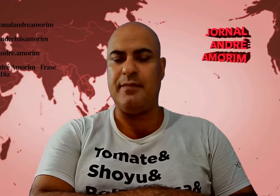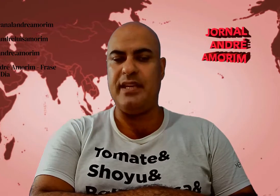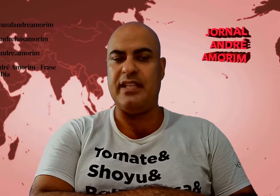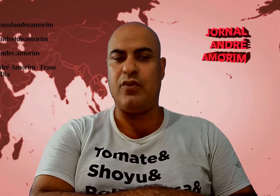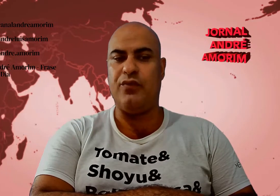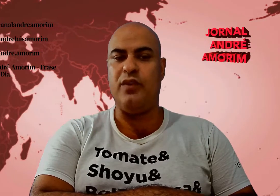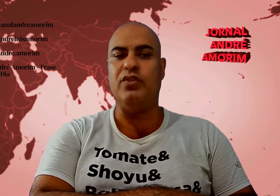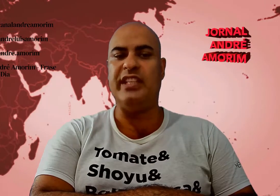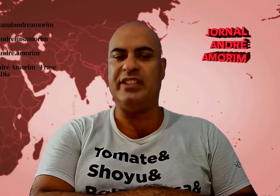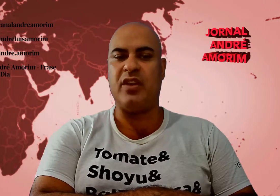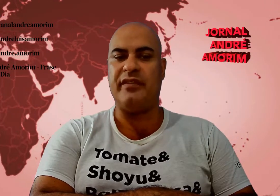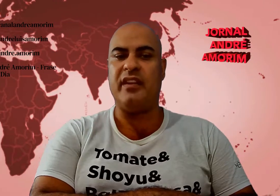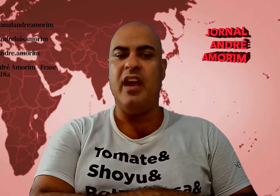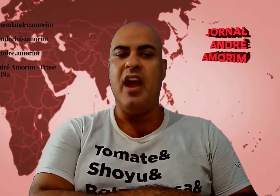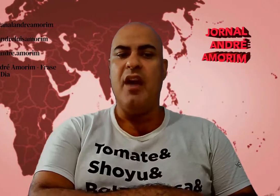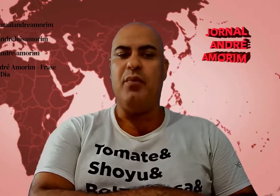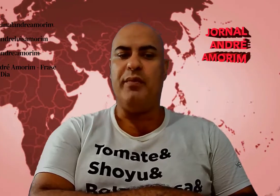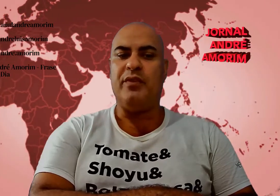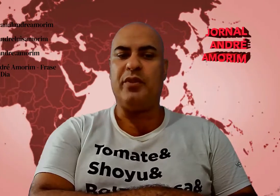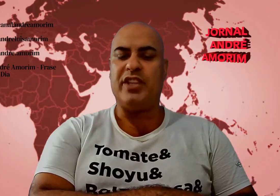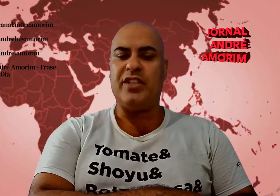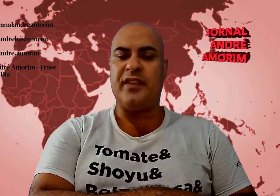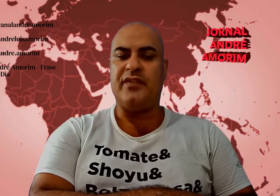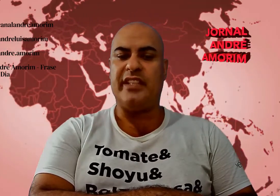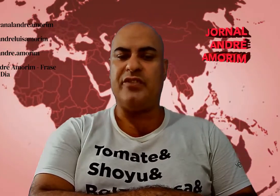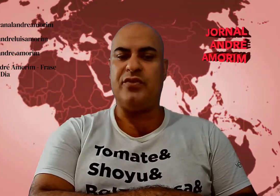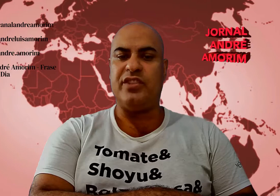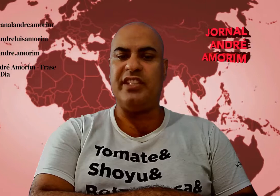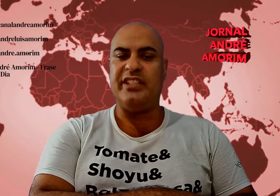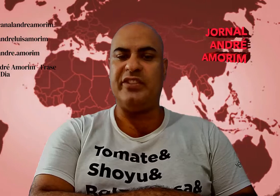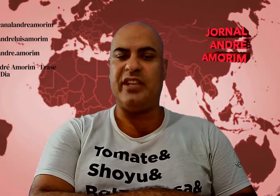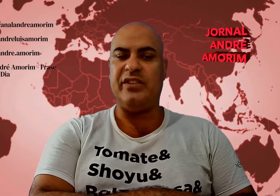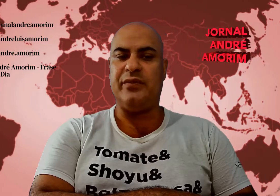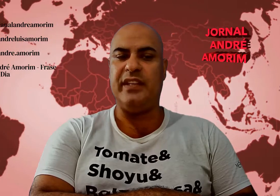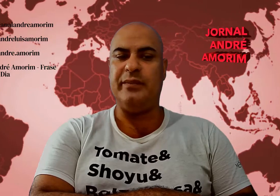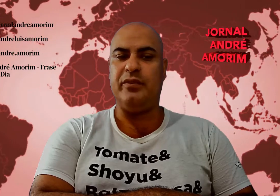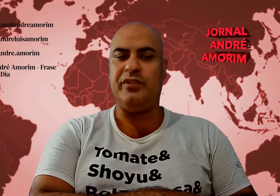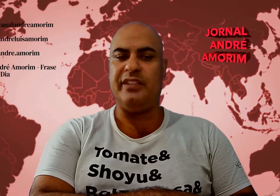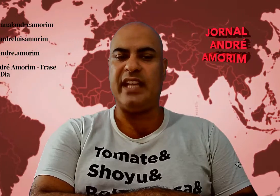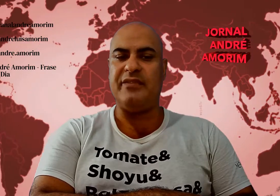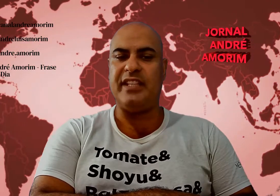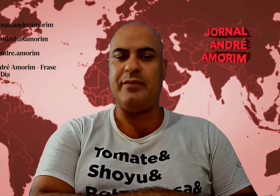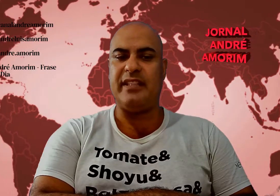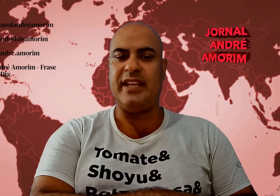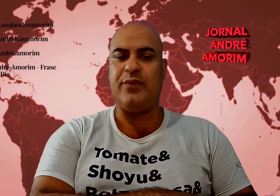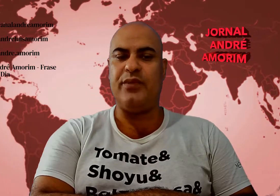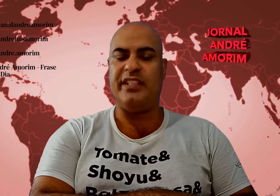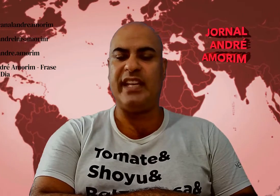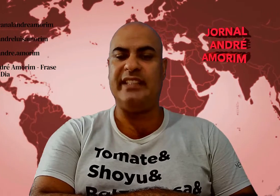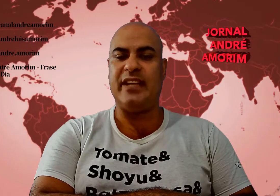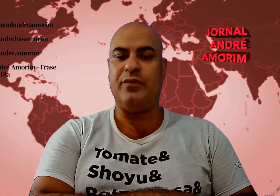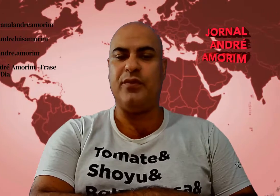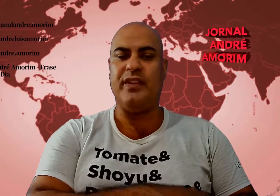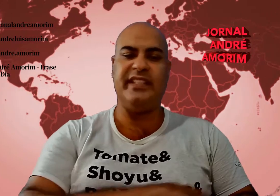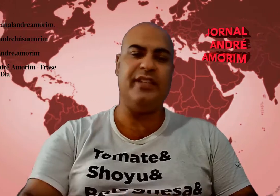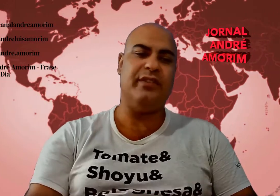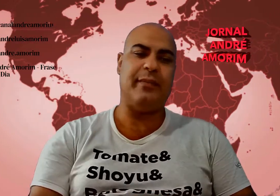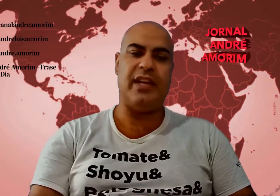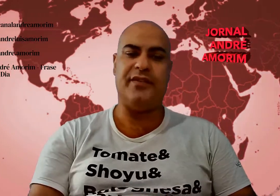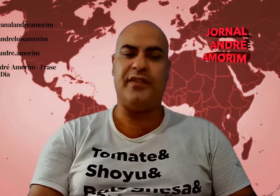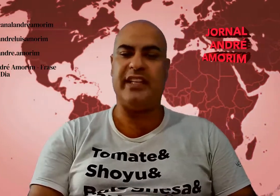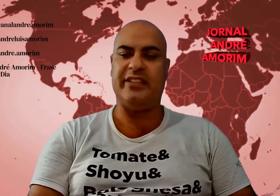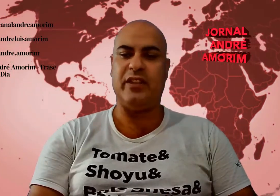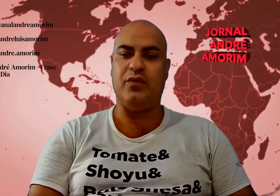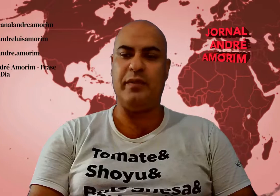a pandemia da Covid-19. Por meio do projeto de verificação de notícias, usuários do Facebook solicitaram que este material fosse analisado. Confira a